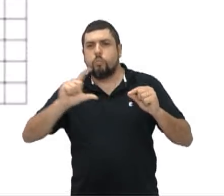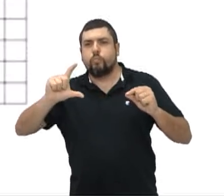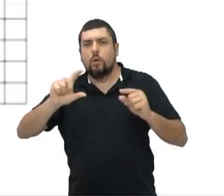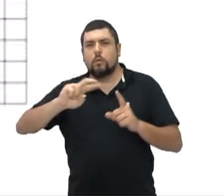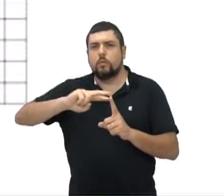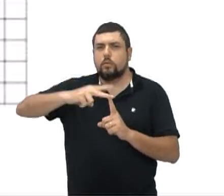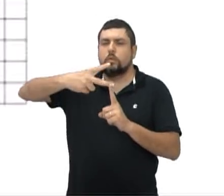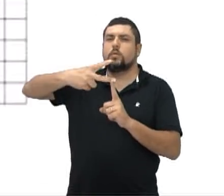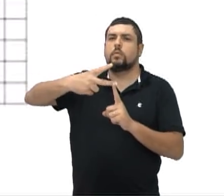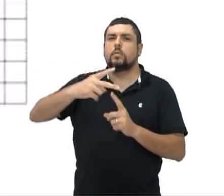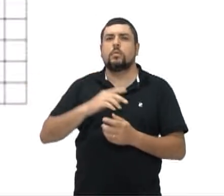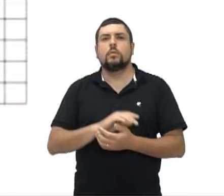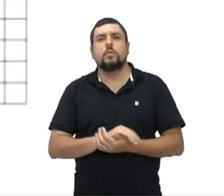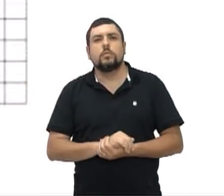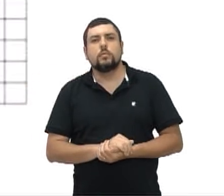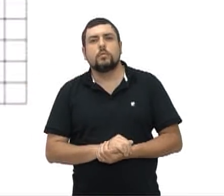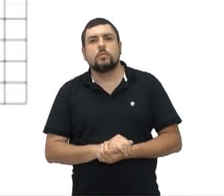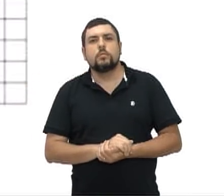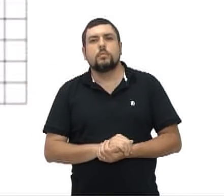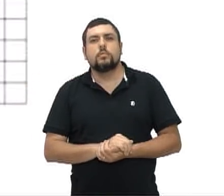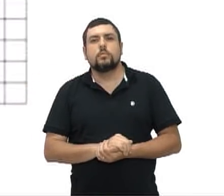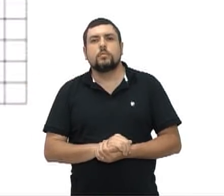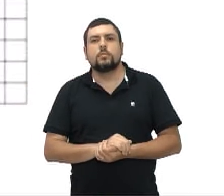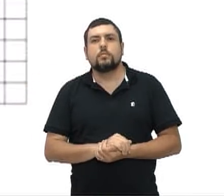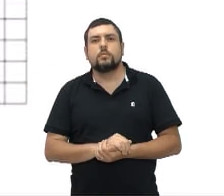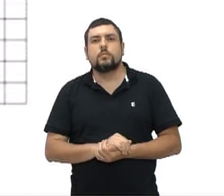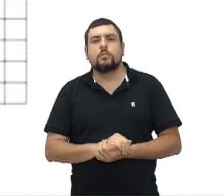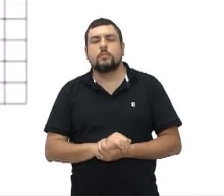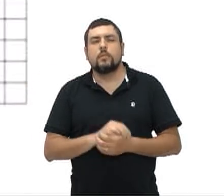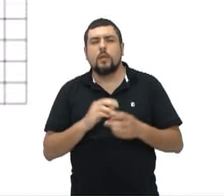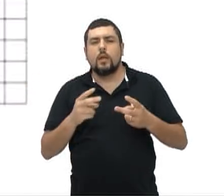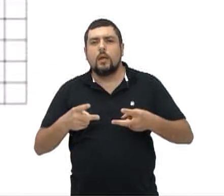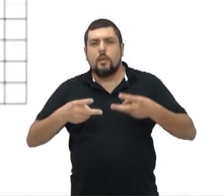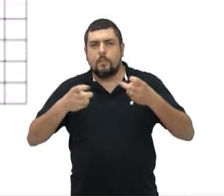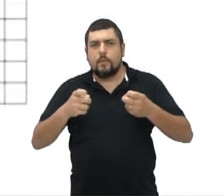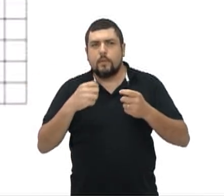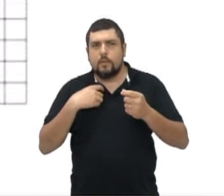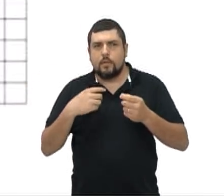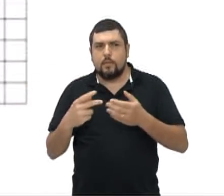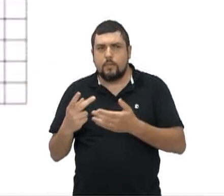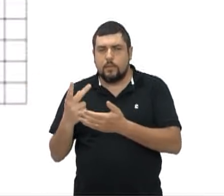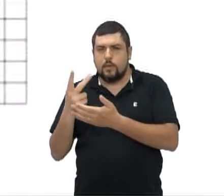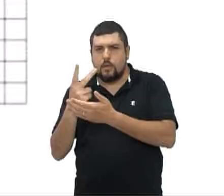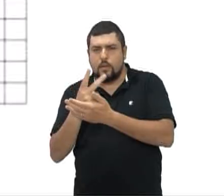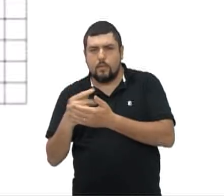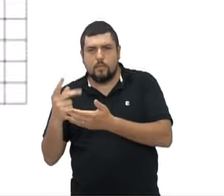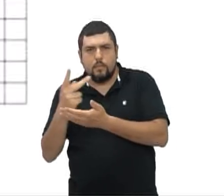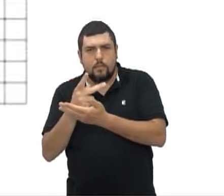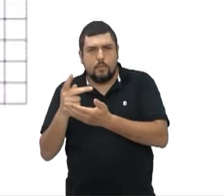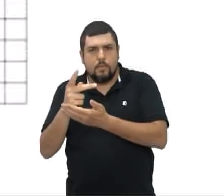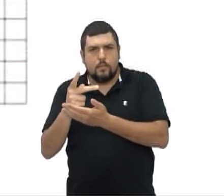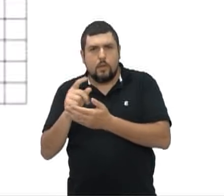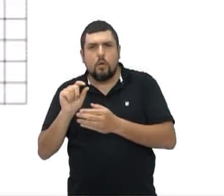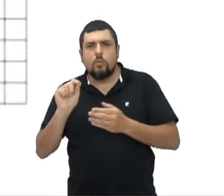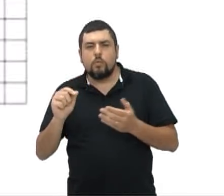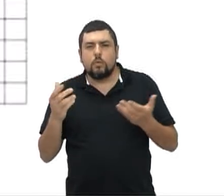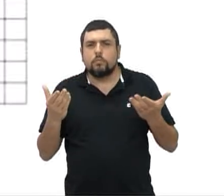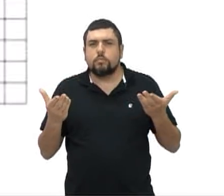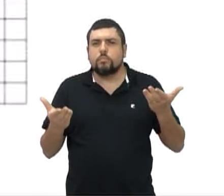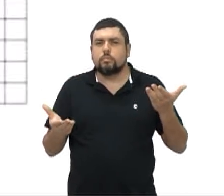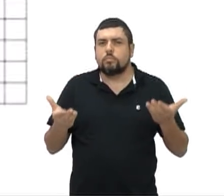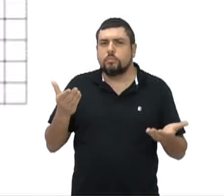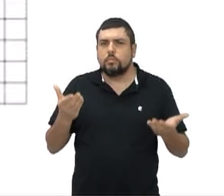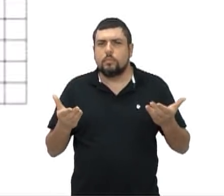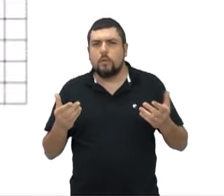proporção. Foi o aluno Diogo. Veja que a imagem que ele ampliou foi proporcional à imagem